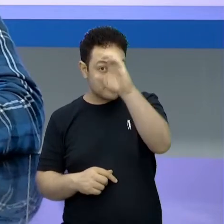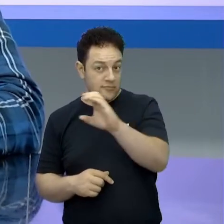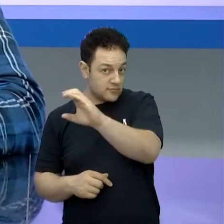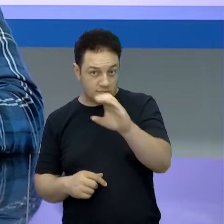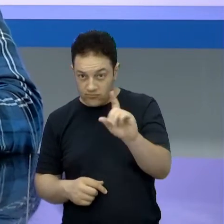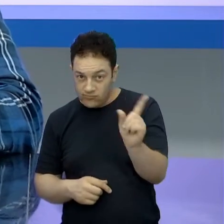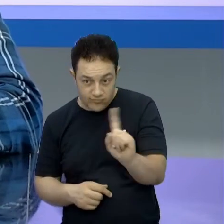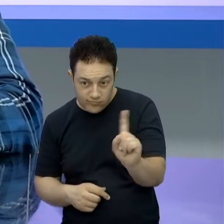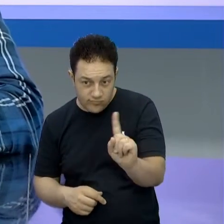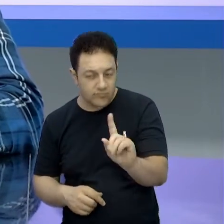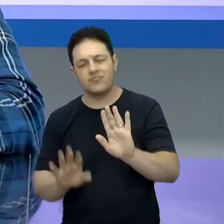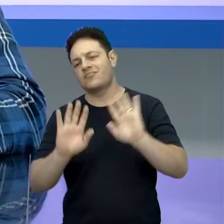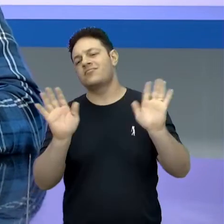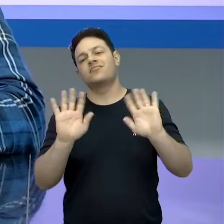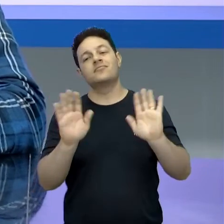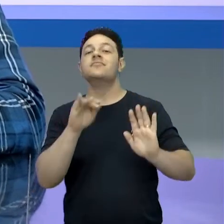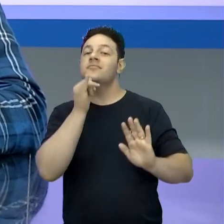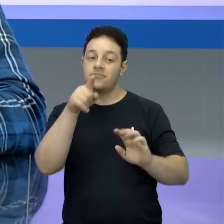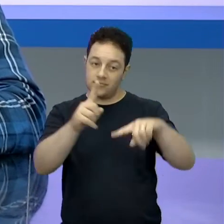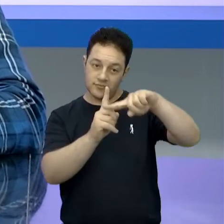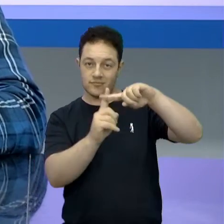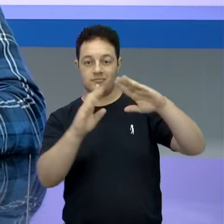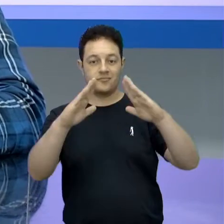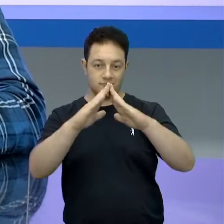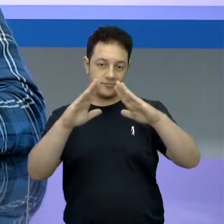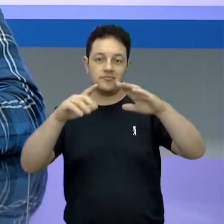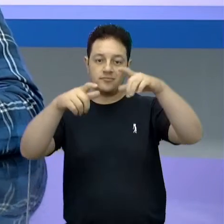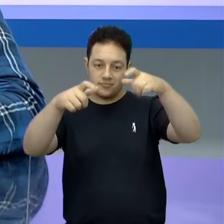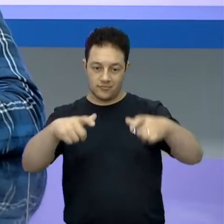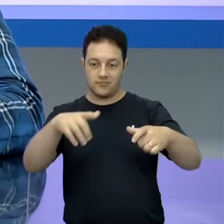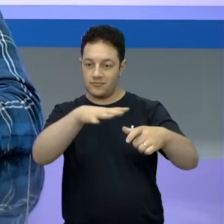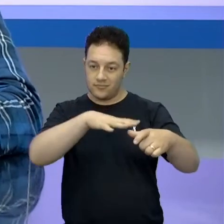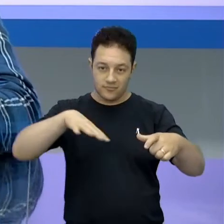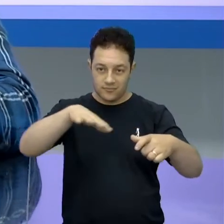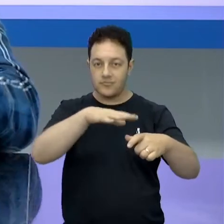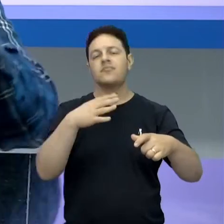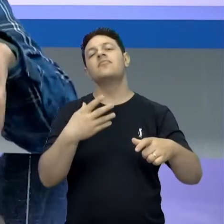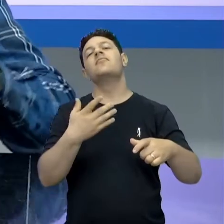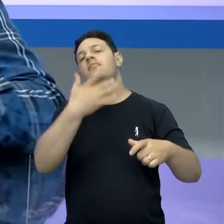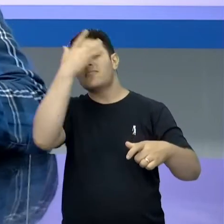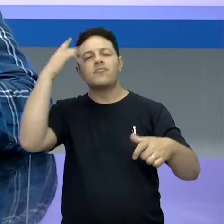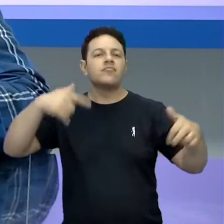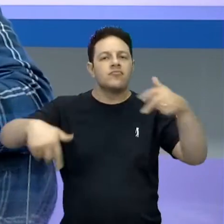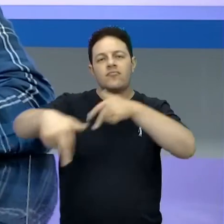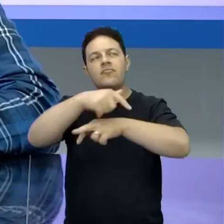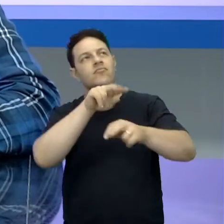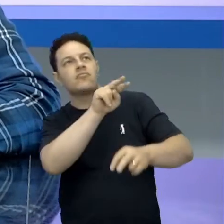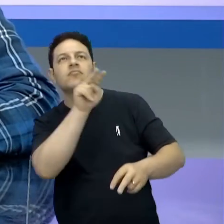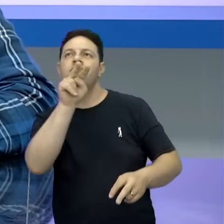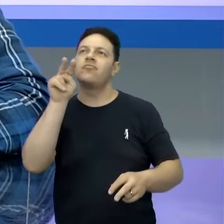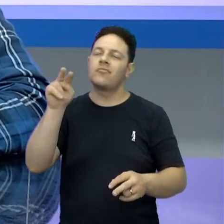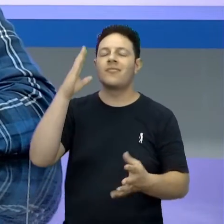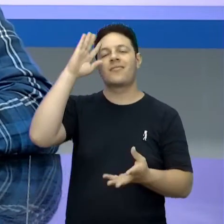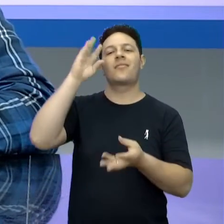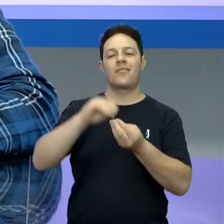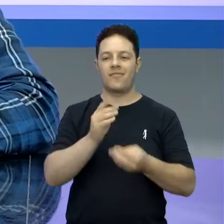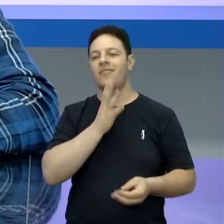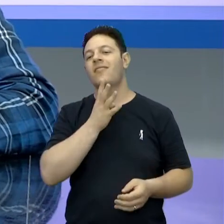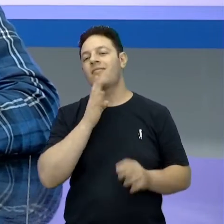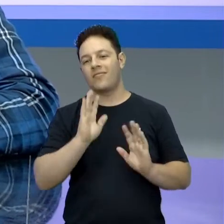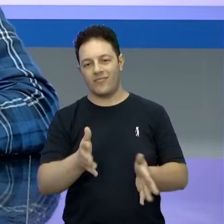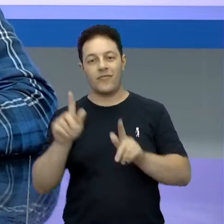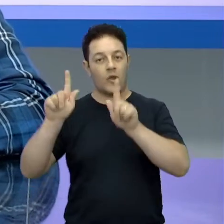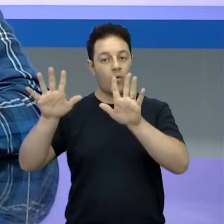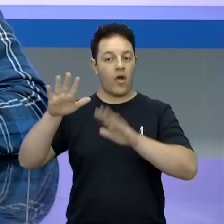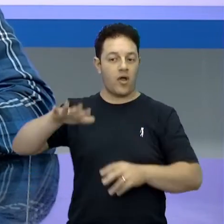católico, essa catedral, ela faz parte do espaço de vivência das pessoas que habitam lá na região